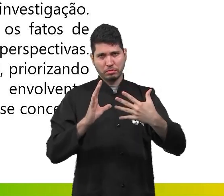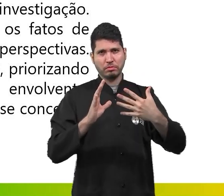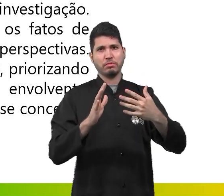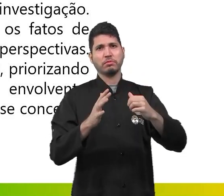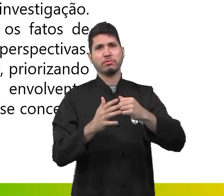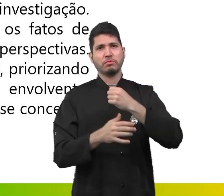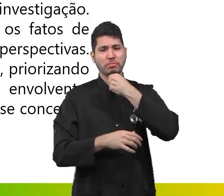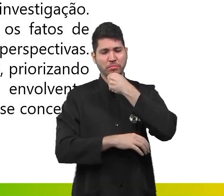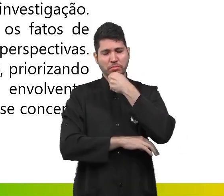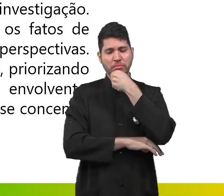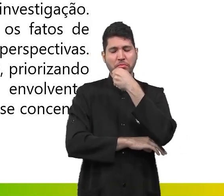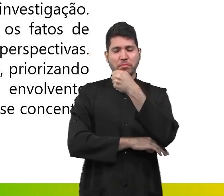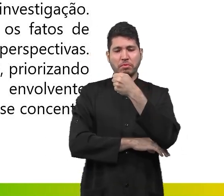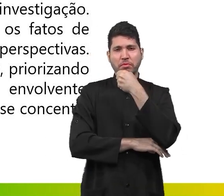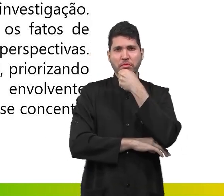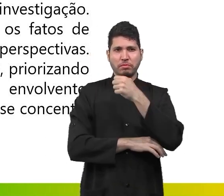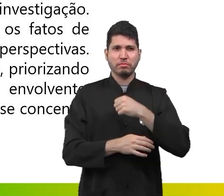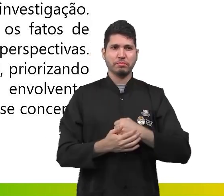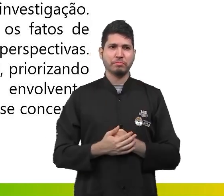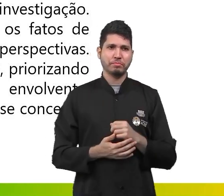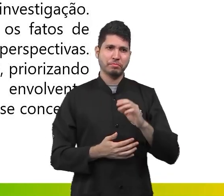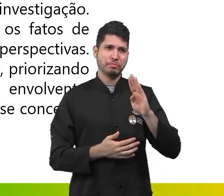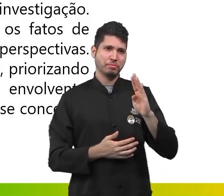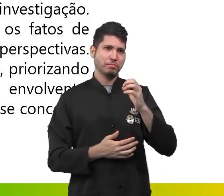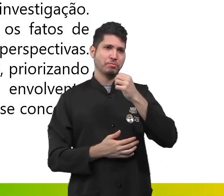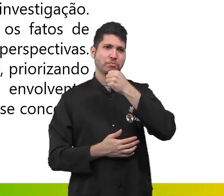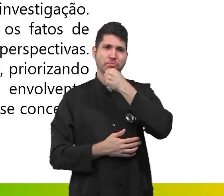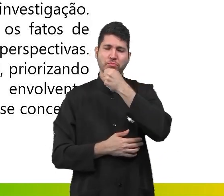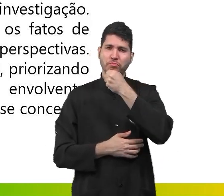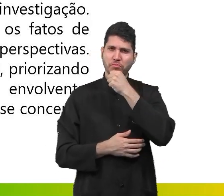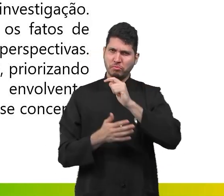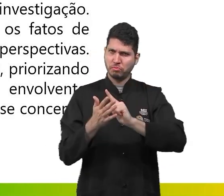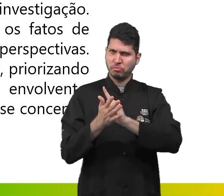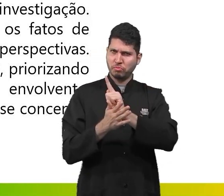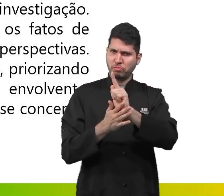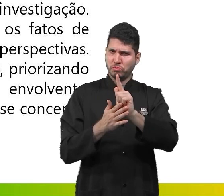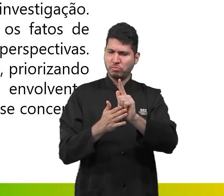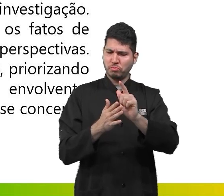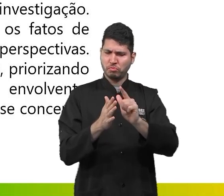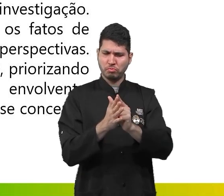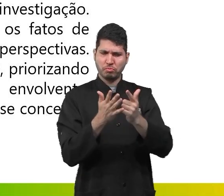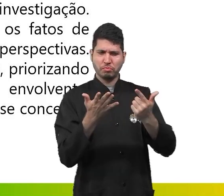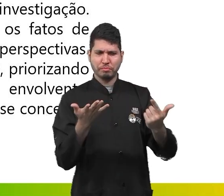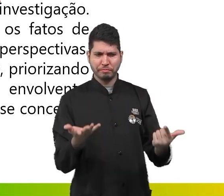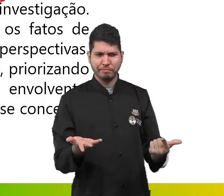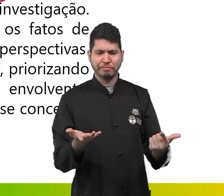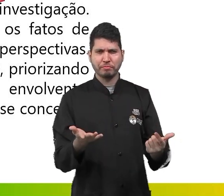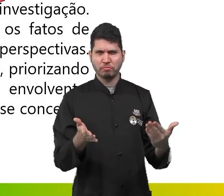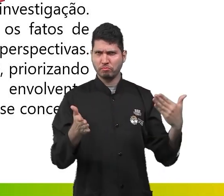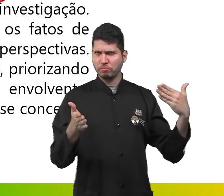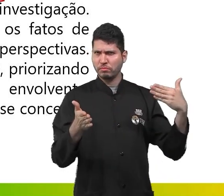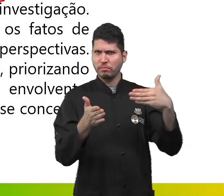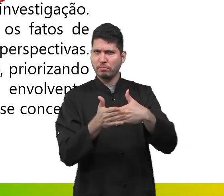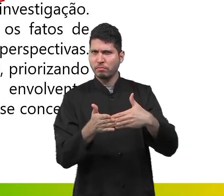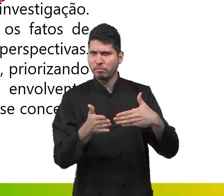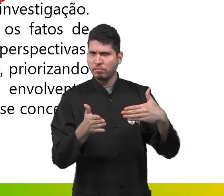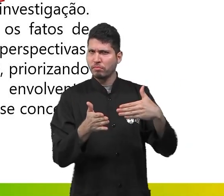bom? A reportagem é um gênero jornalístico, se limita? Não. Se ela